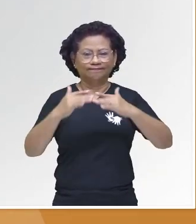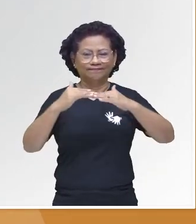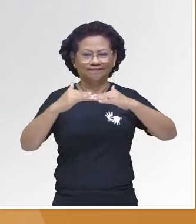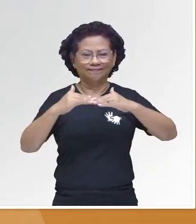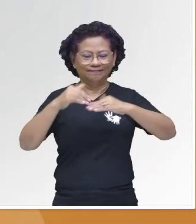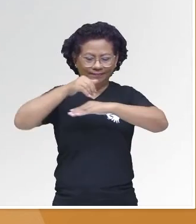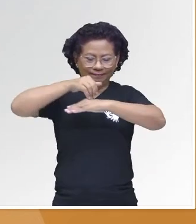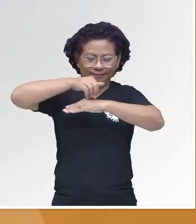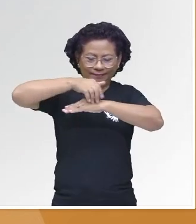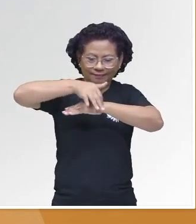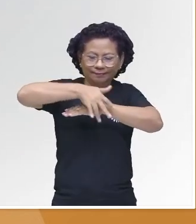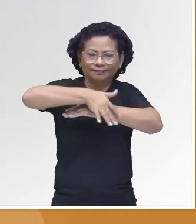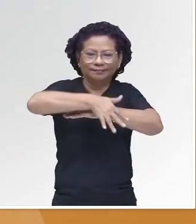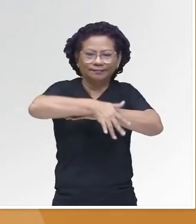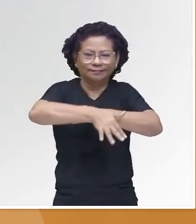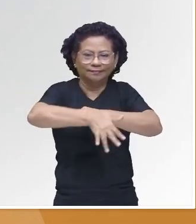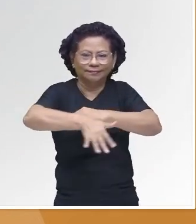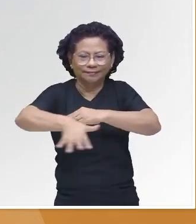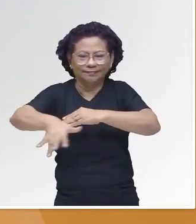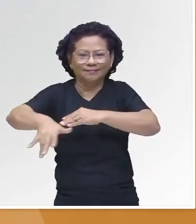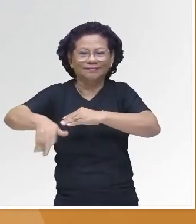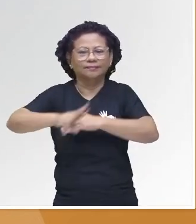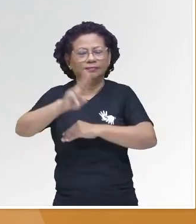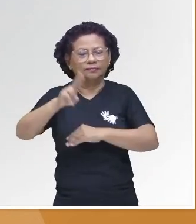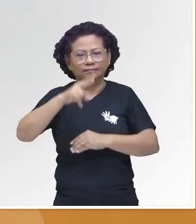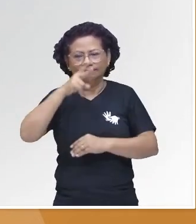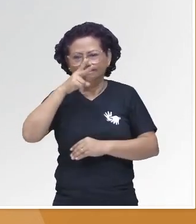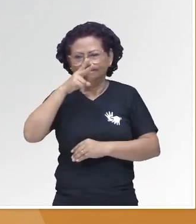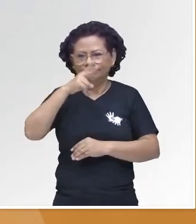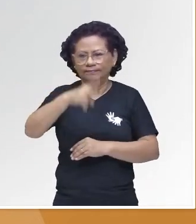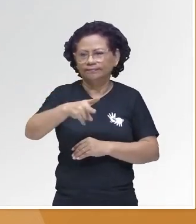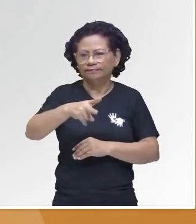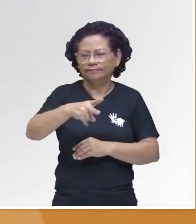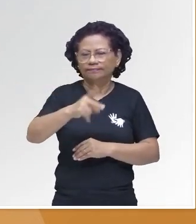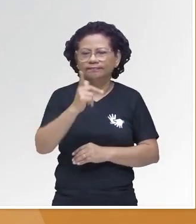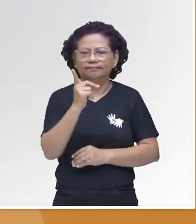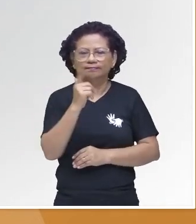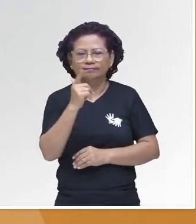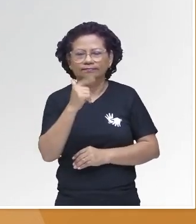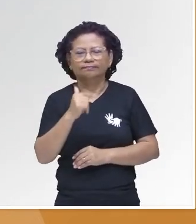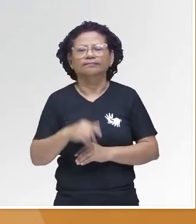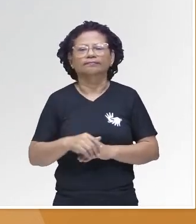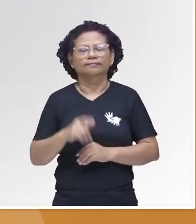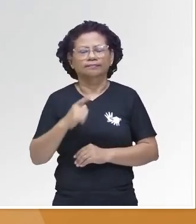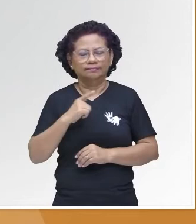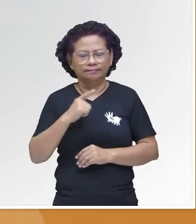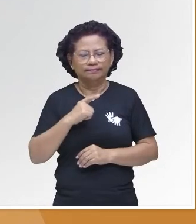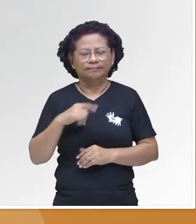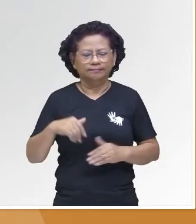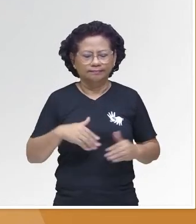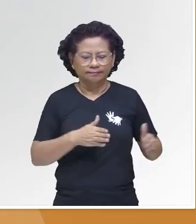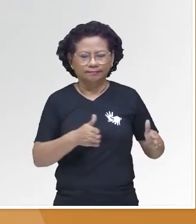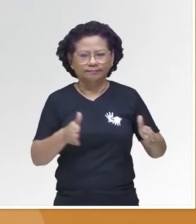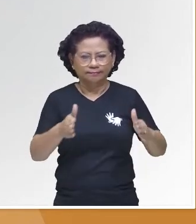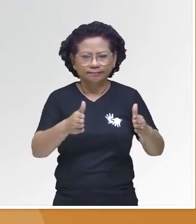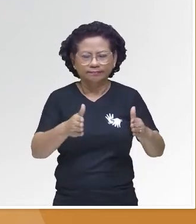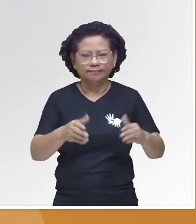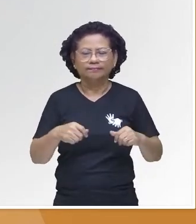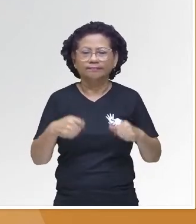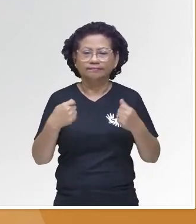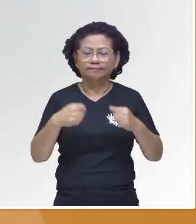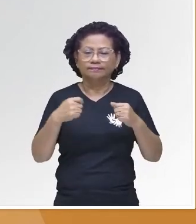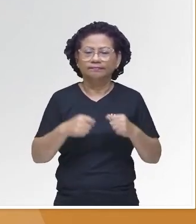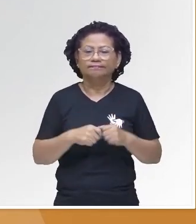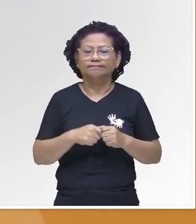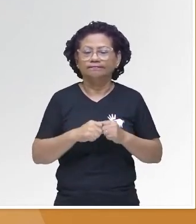vai utilizar a força da água dos rios, tá? Esses rios, eles precisam ser rios de